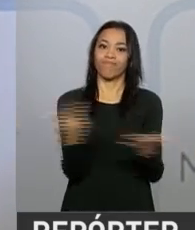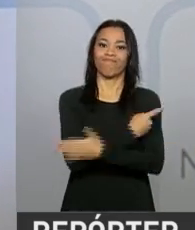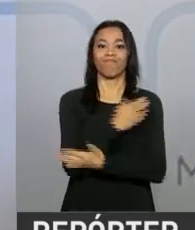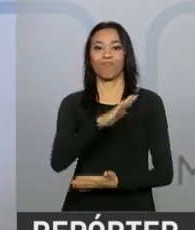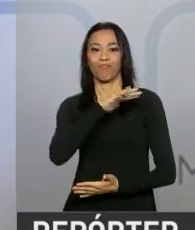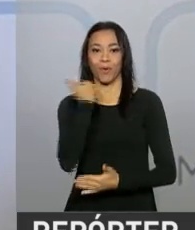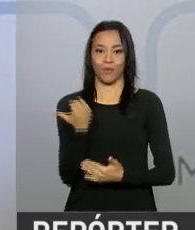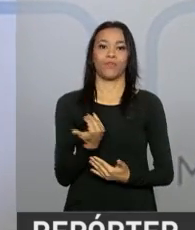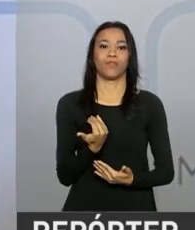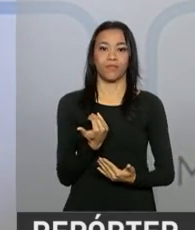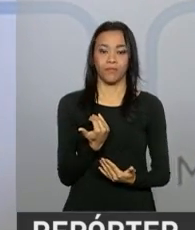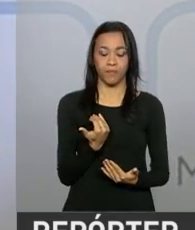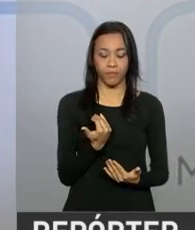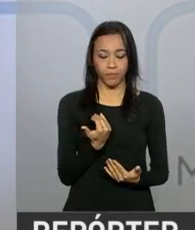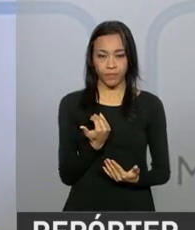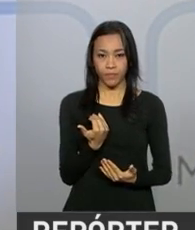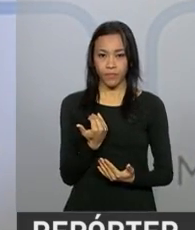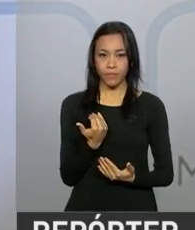e de